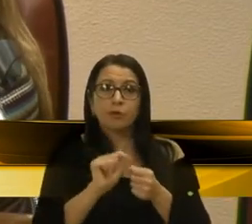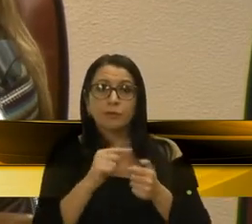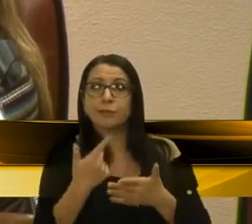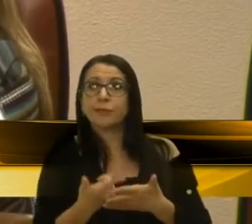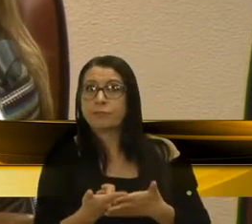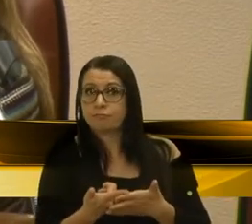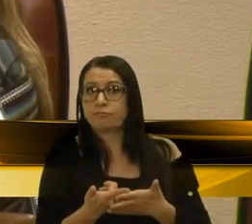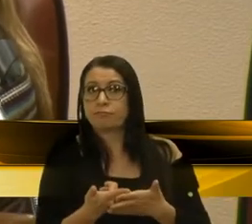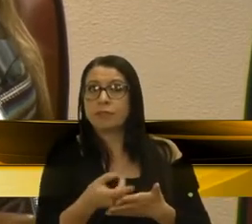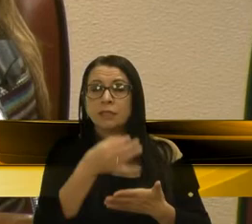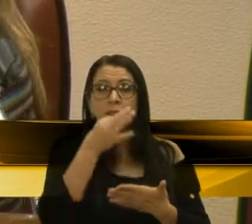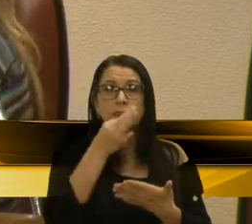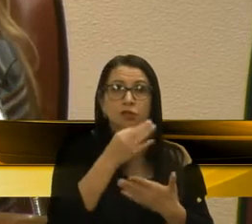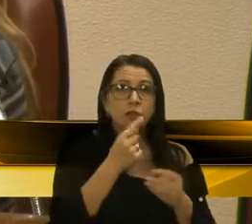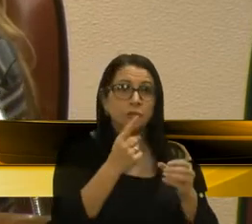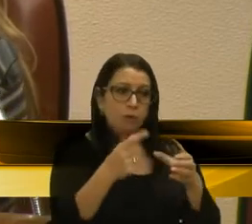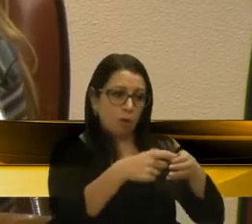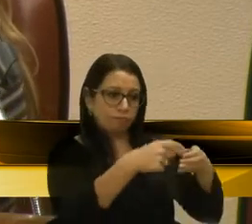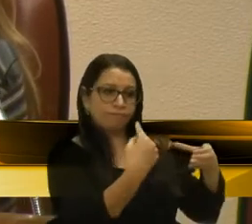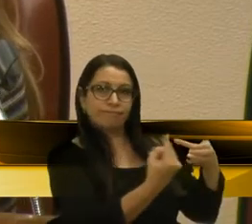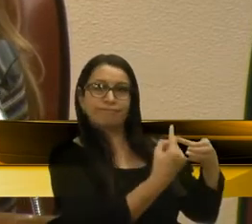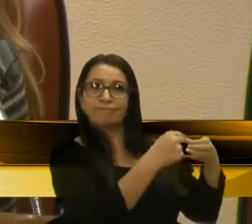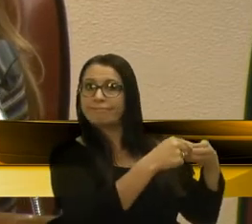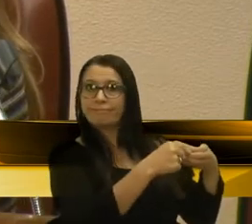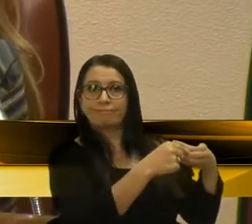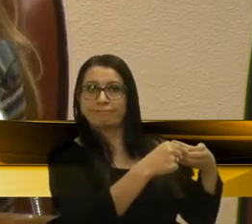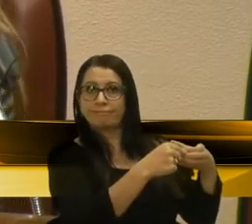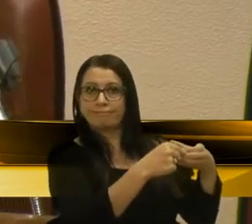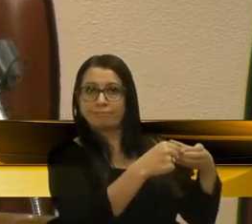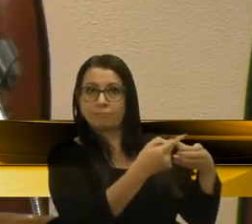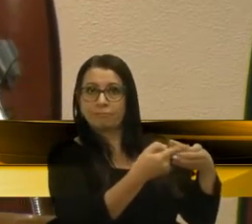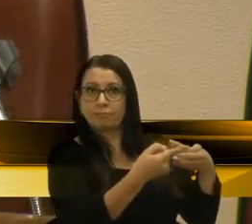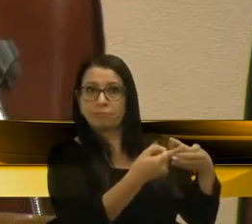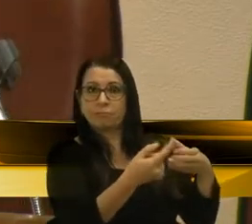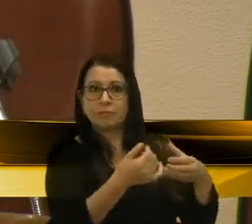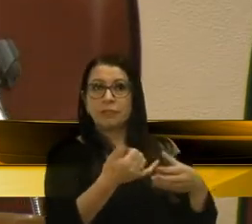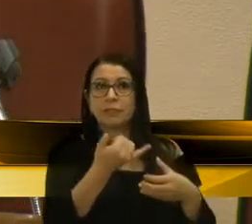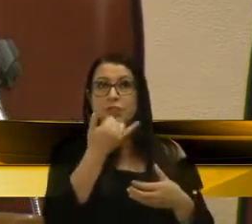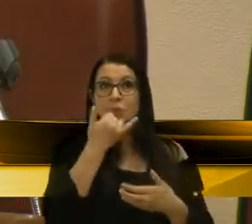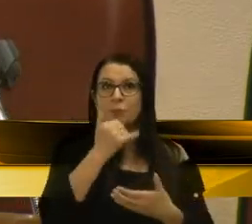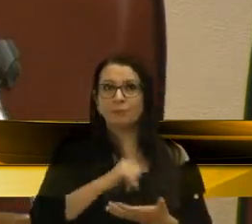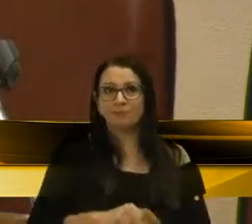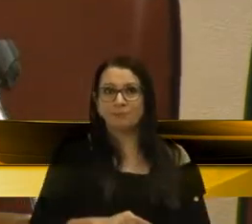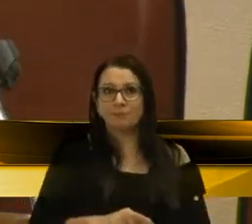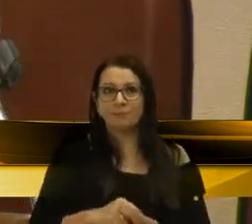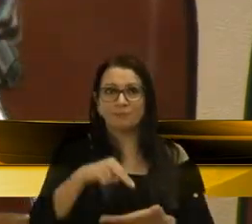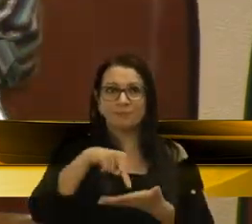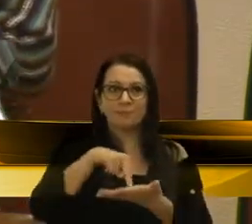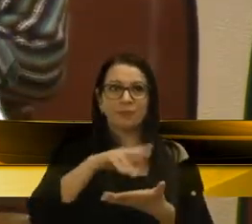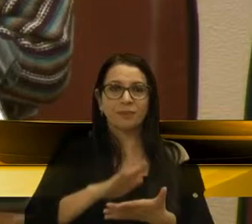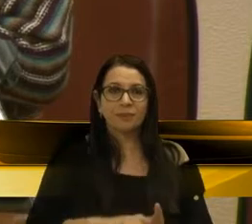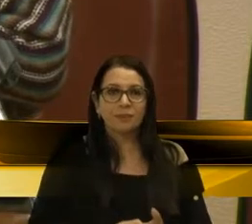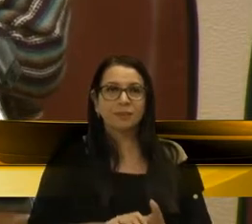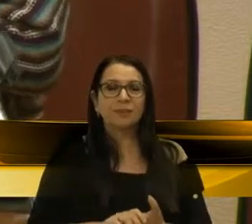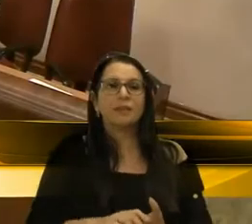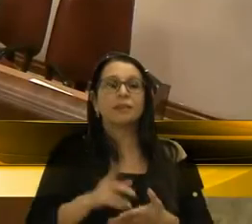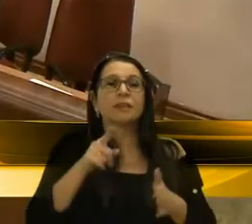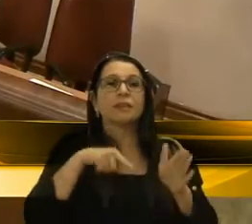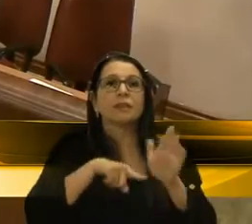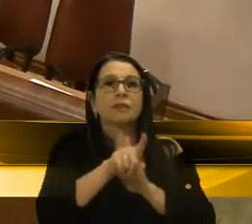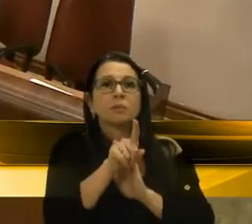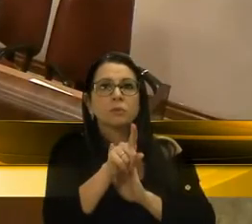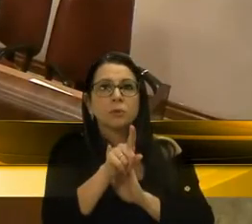o Caxias isoladamente. Né? Ah, sim, desculpa. Então, essa é uma pergunta em